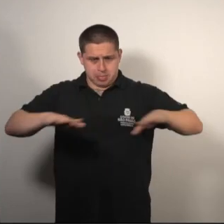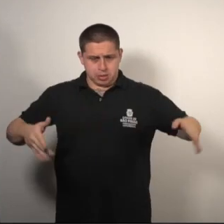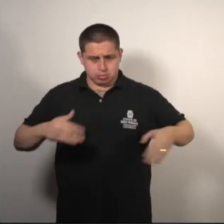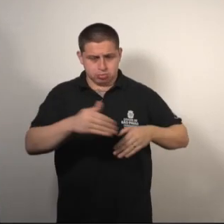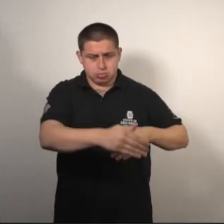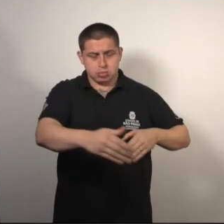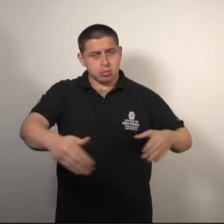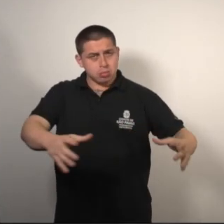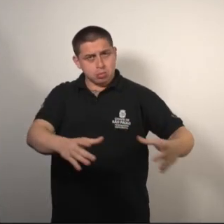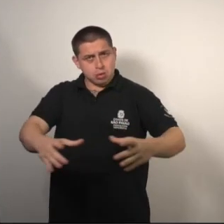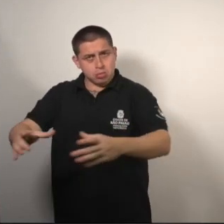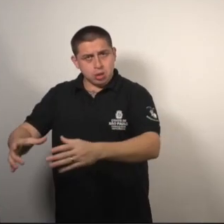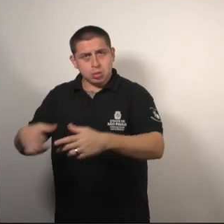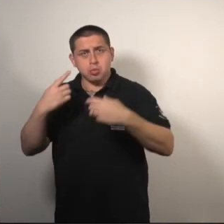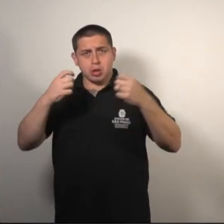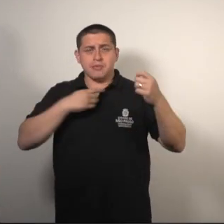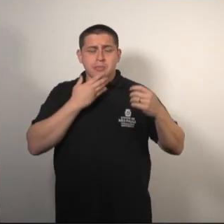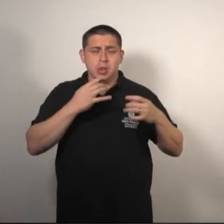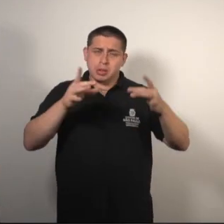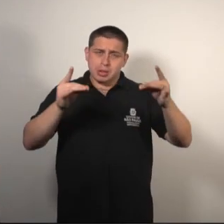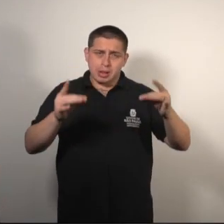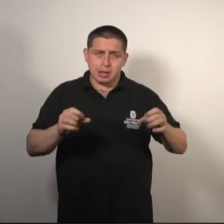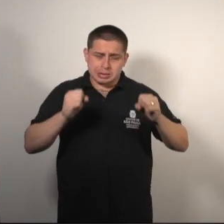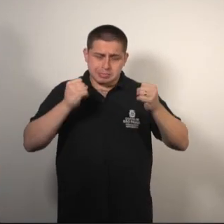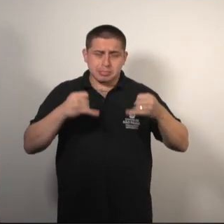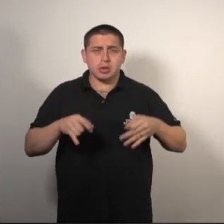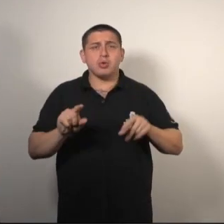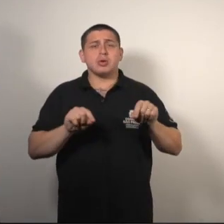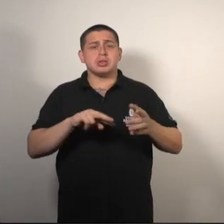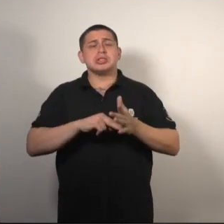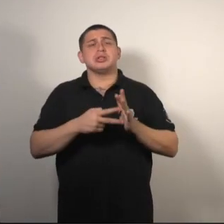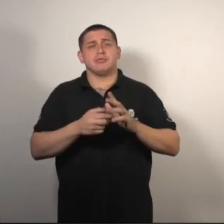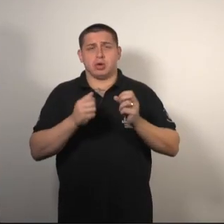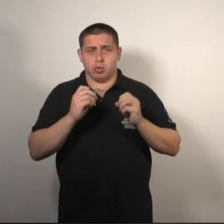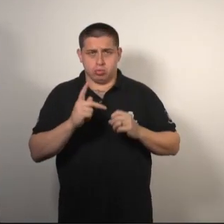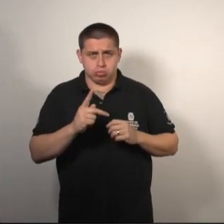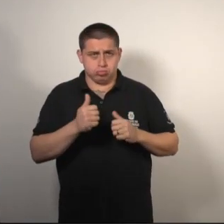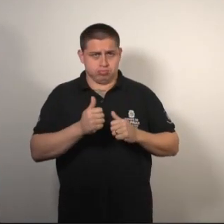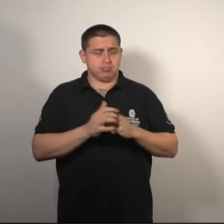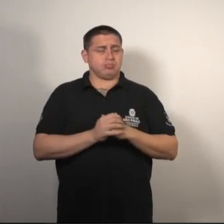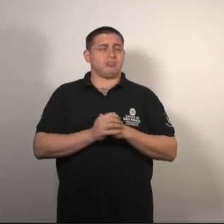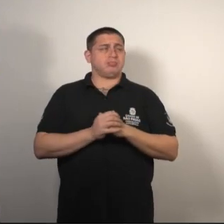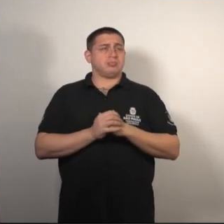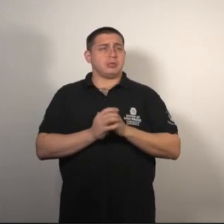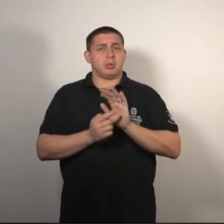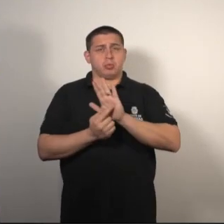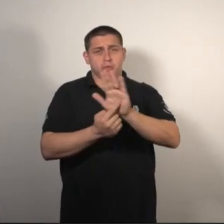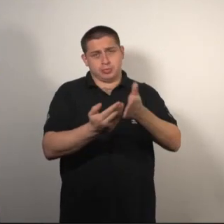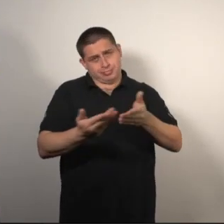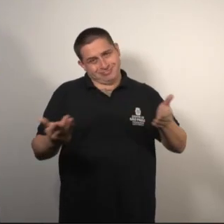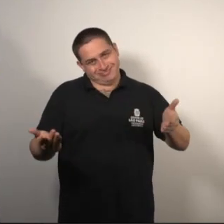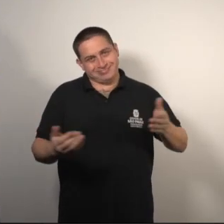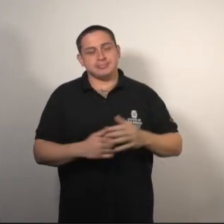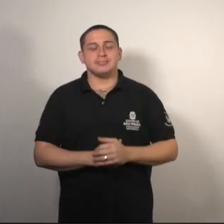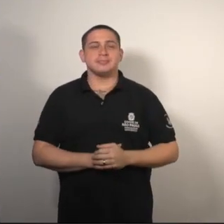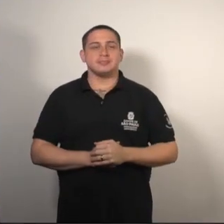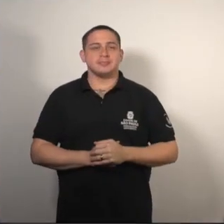e o que é fundamental para a gente poder estar aqui anunciando para a cidade de São Paulo esse grande trabalho.